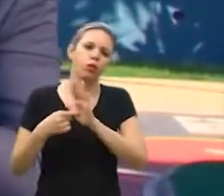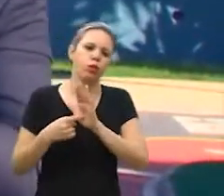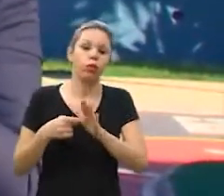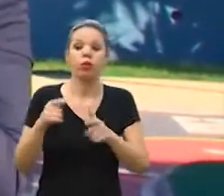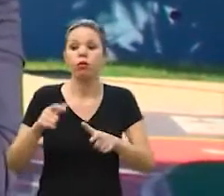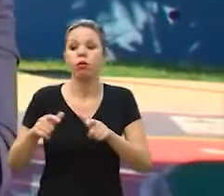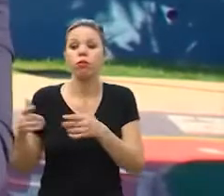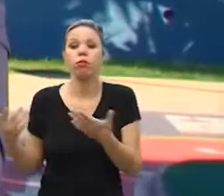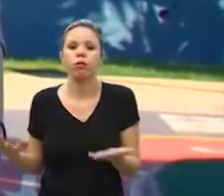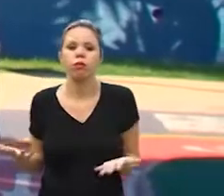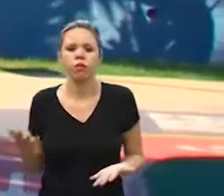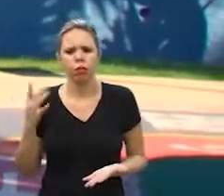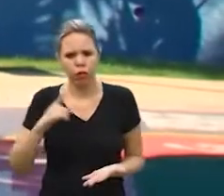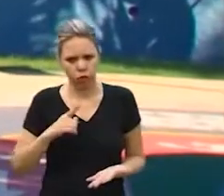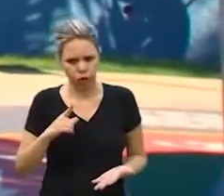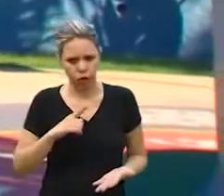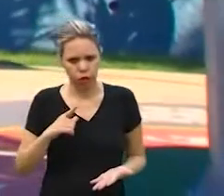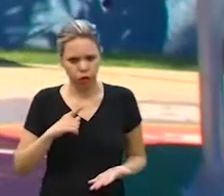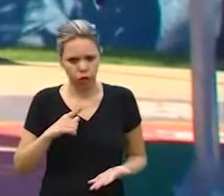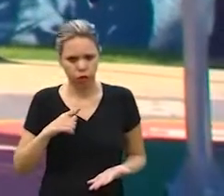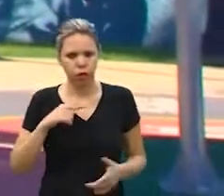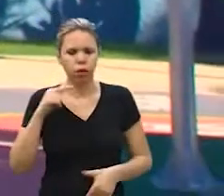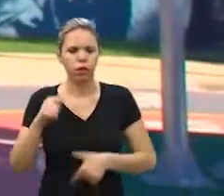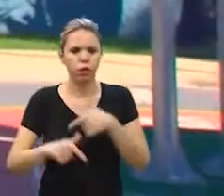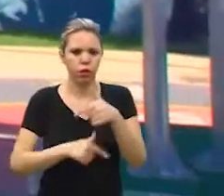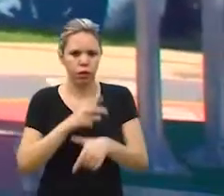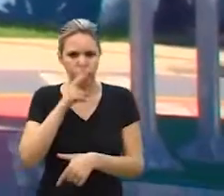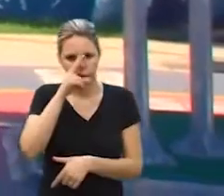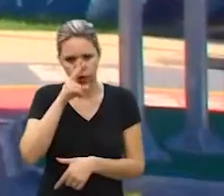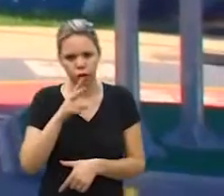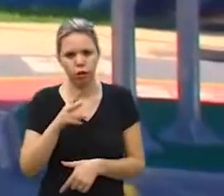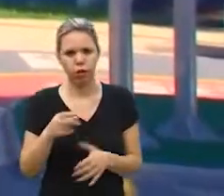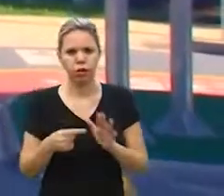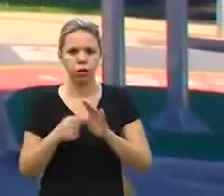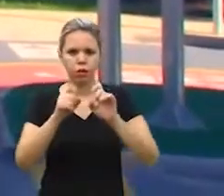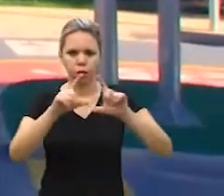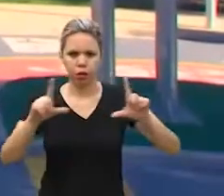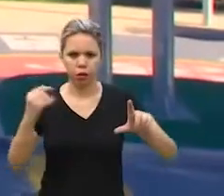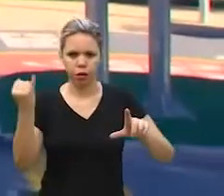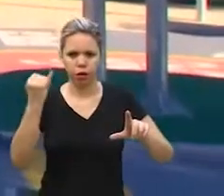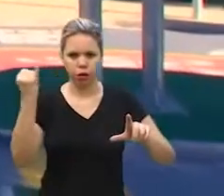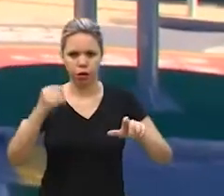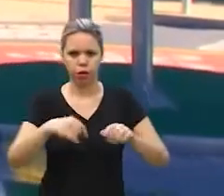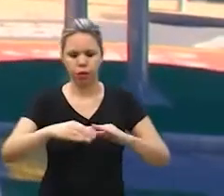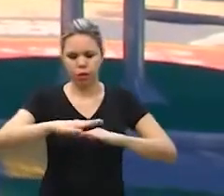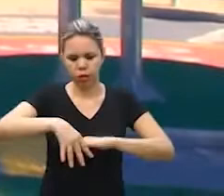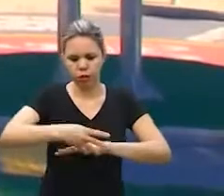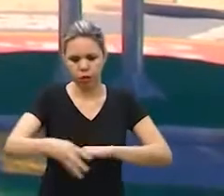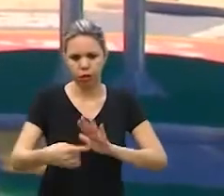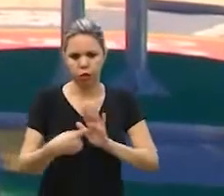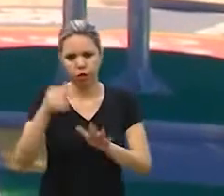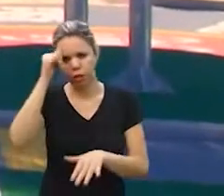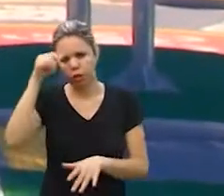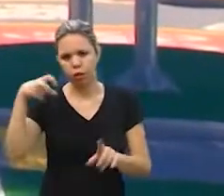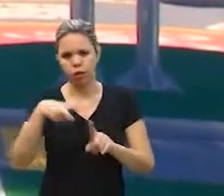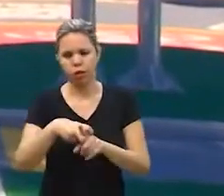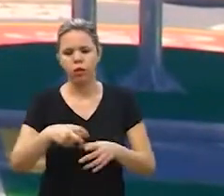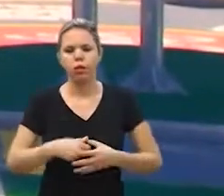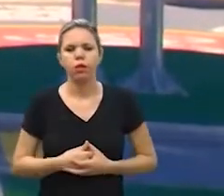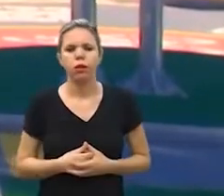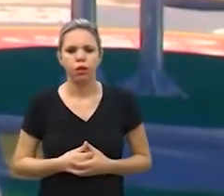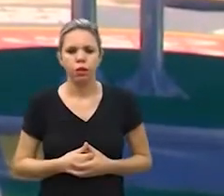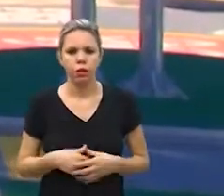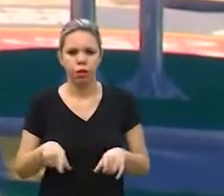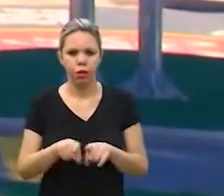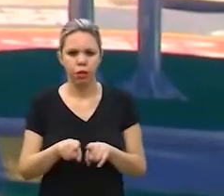onde ficam os banheiros. Então, acho que existe um trabalho muito forte de sinalização que é muito importante para tentar evitar os